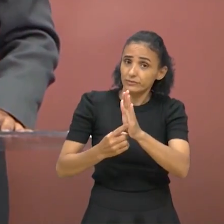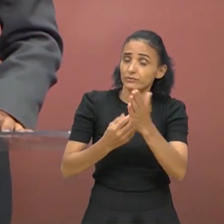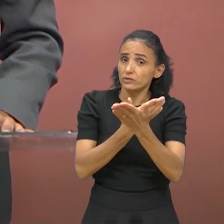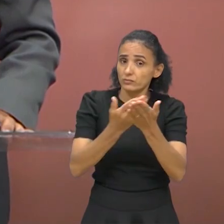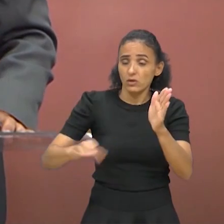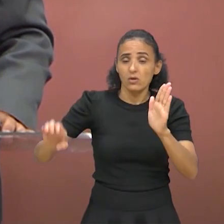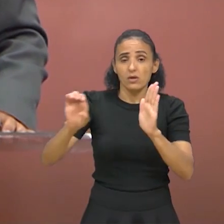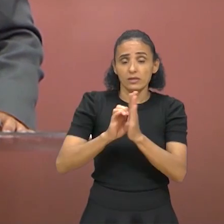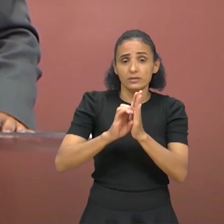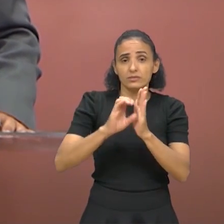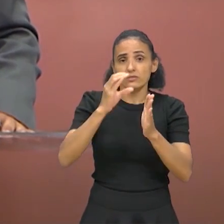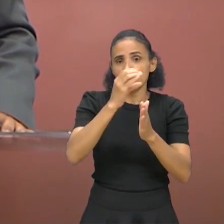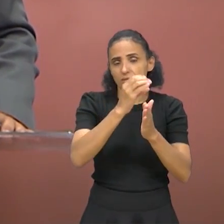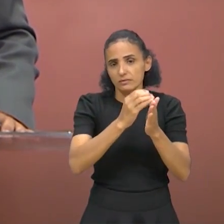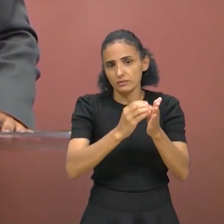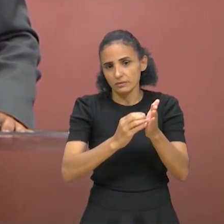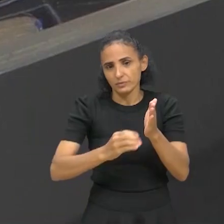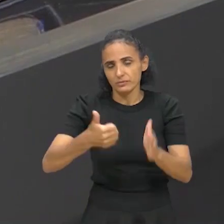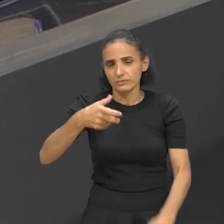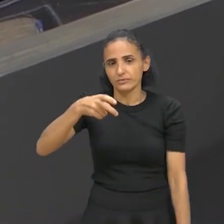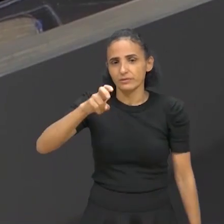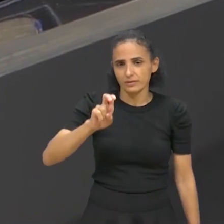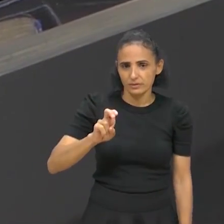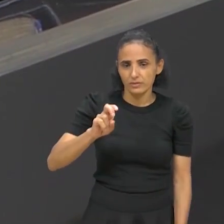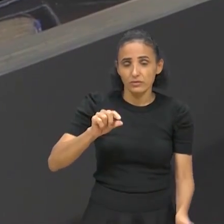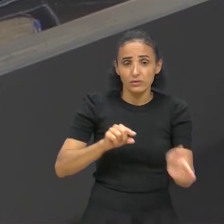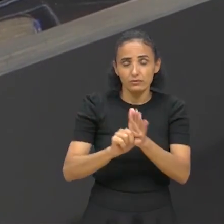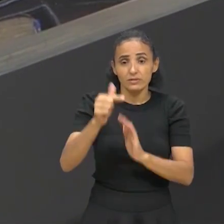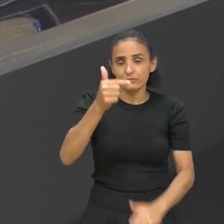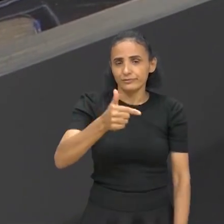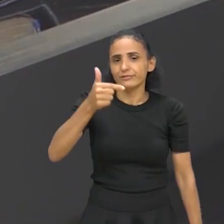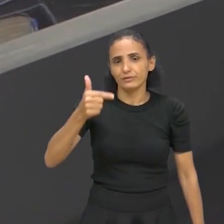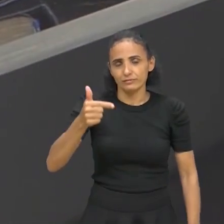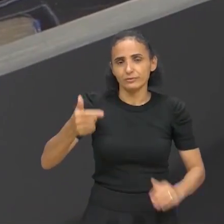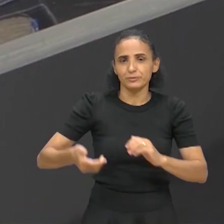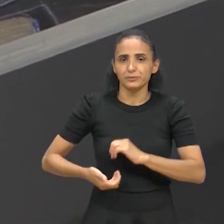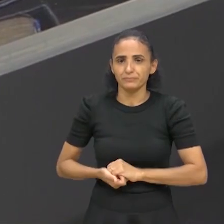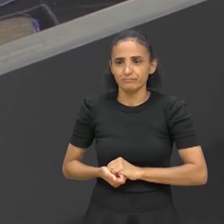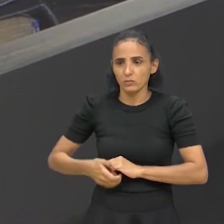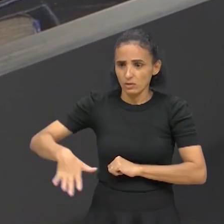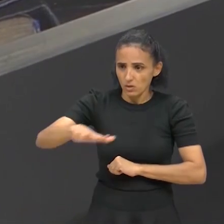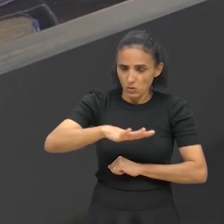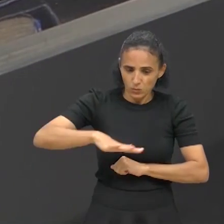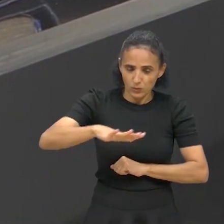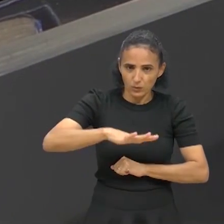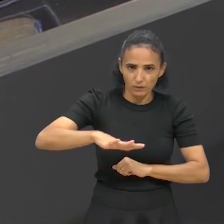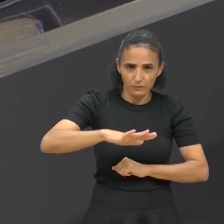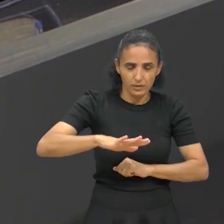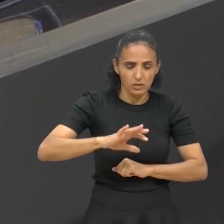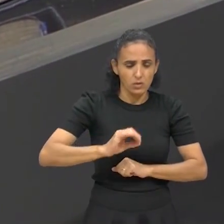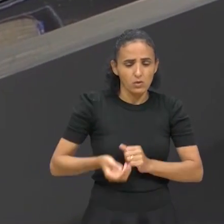em Êxodo capítulo de número 15 e o versículo 22: depois fez Moisés partir